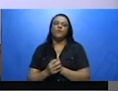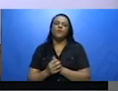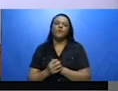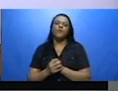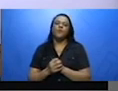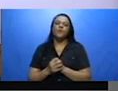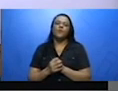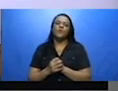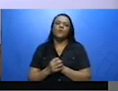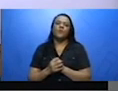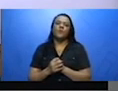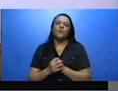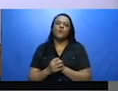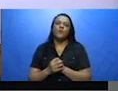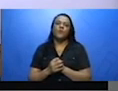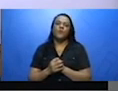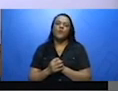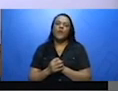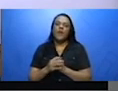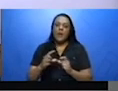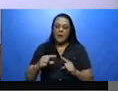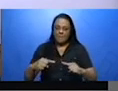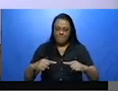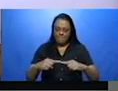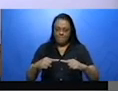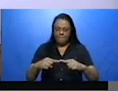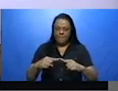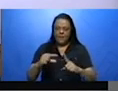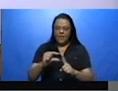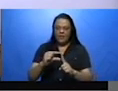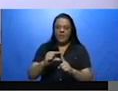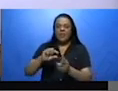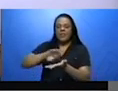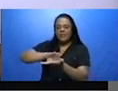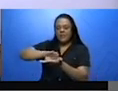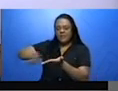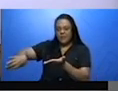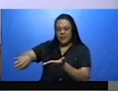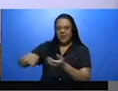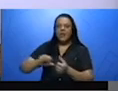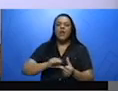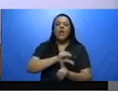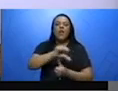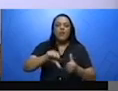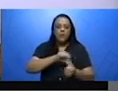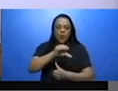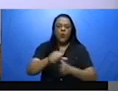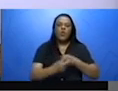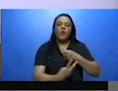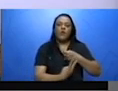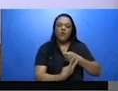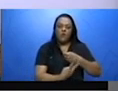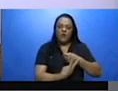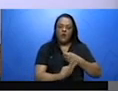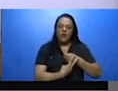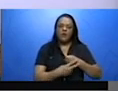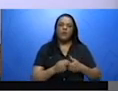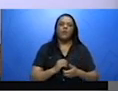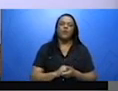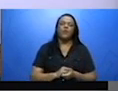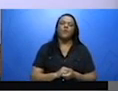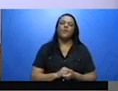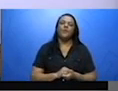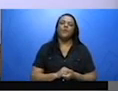e colocamos uma forma nominal, que pode ser tanto o infinitivo, quanto o particípio, ou como